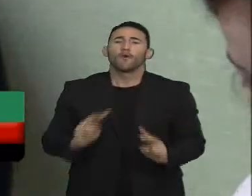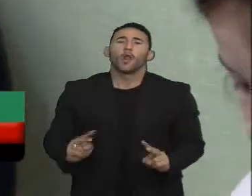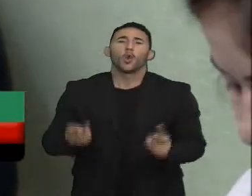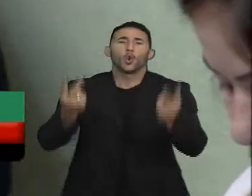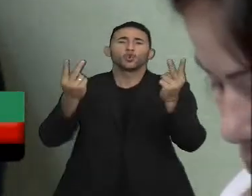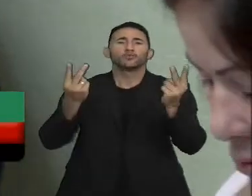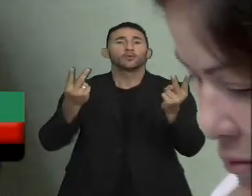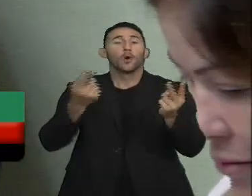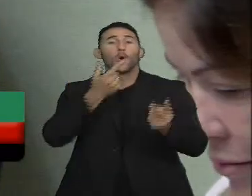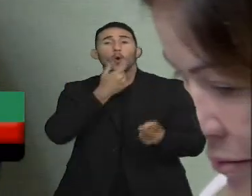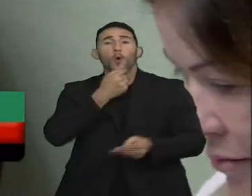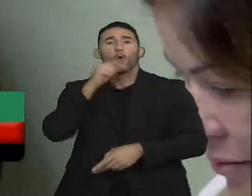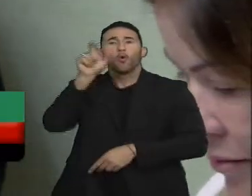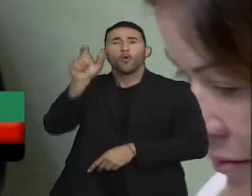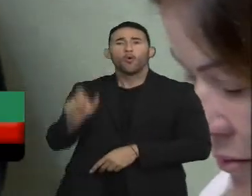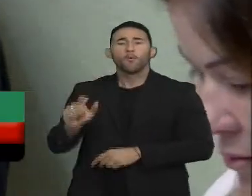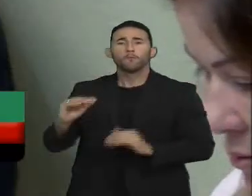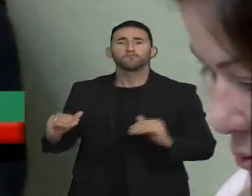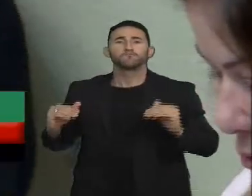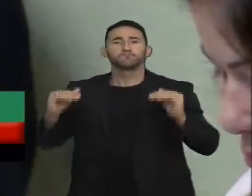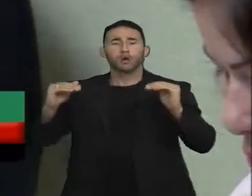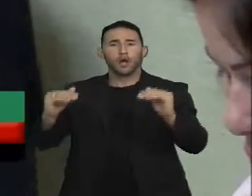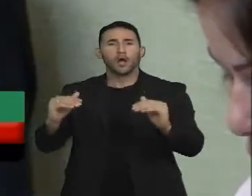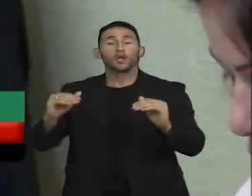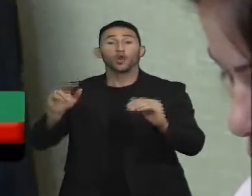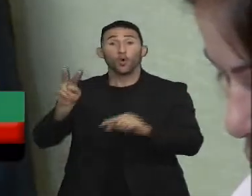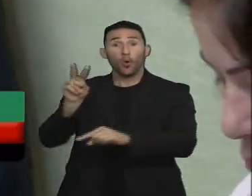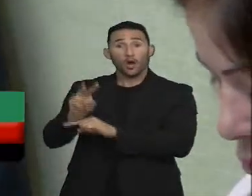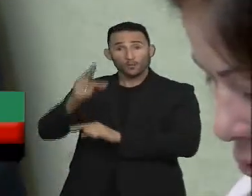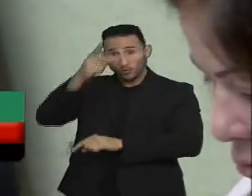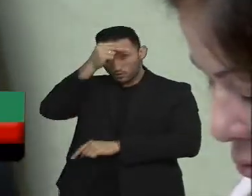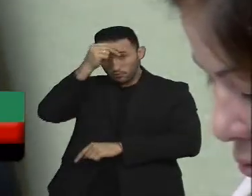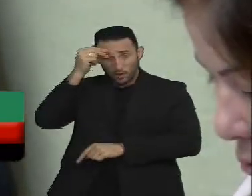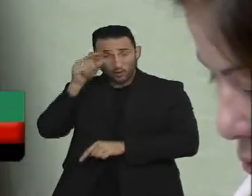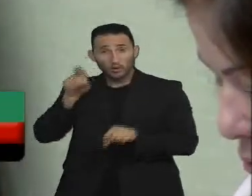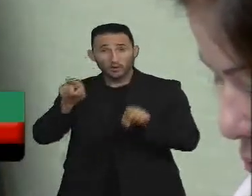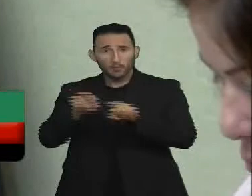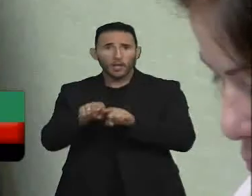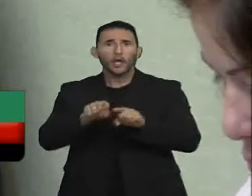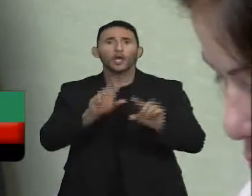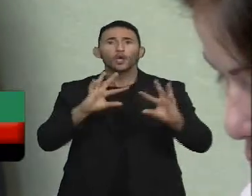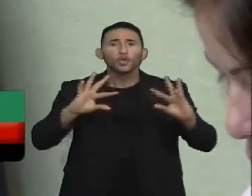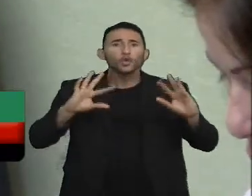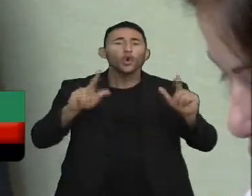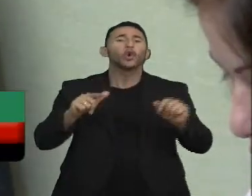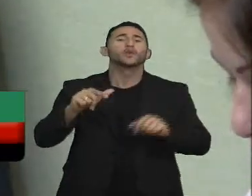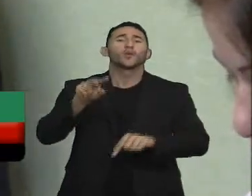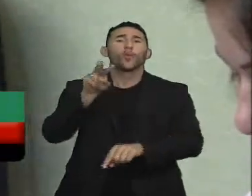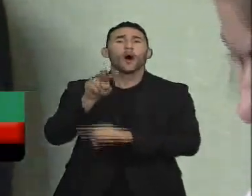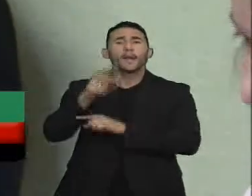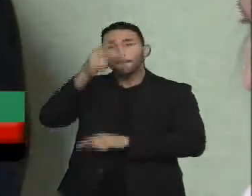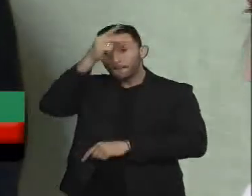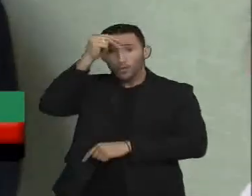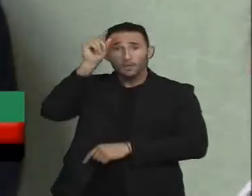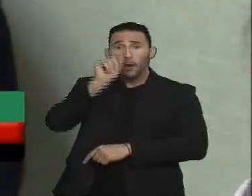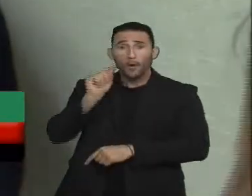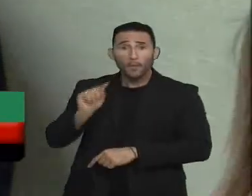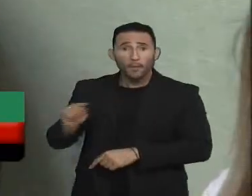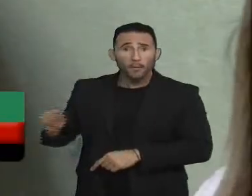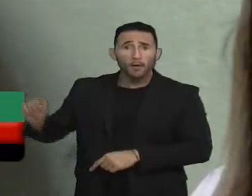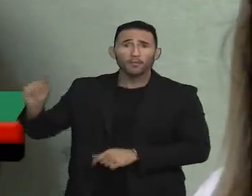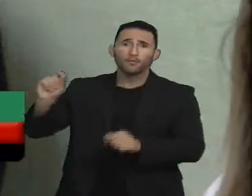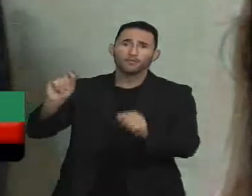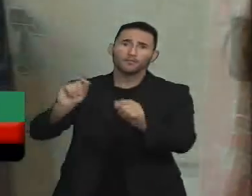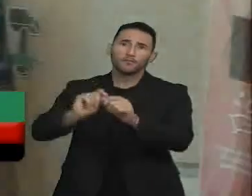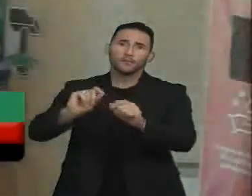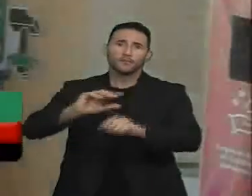que esses homens da corporação, não só da Guarda Municipal de Osasco, mas de todas as guardas municipais, senhor presidente, vem fazendo na sua cidade.